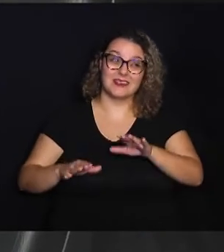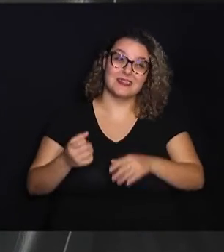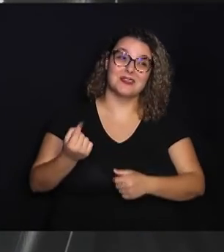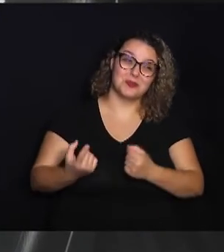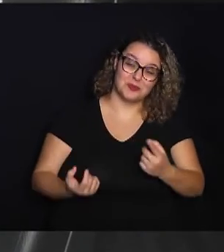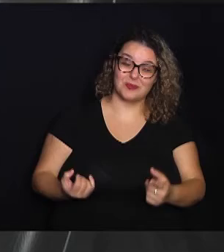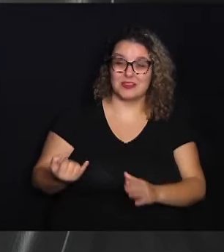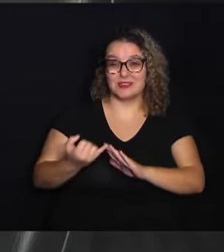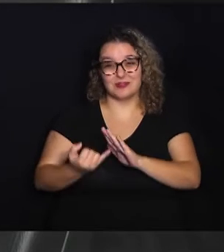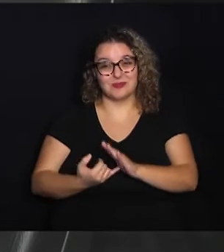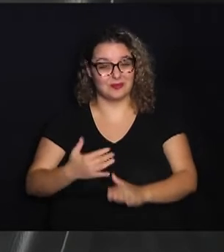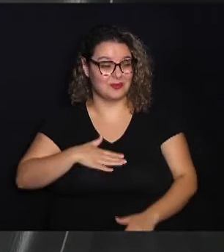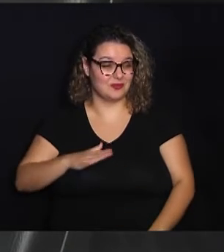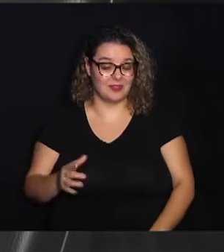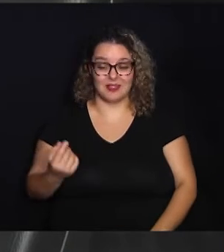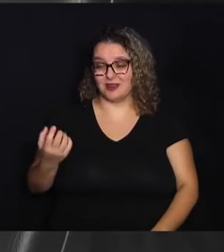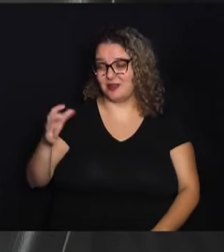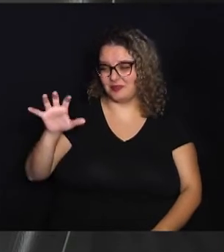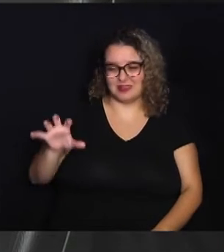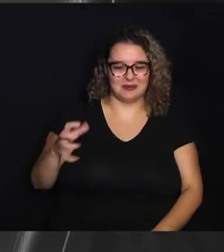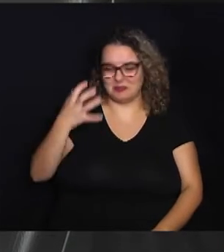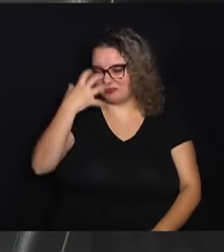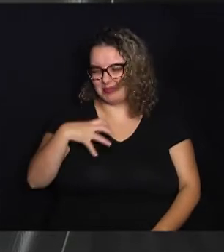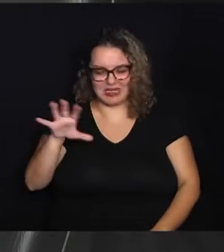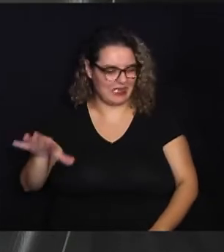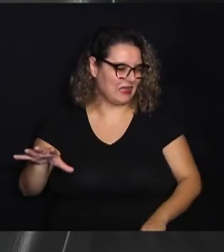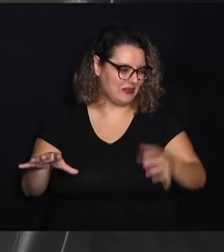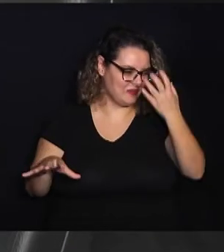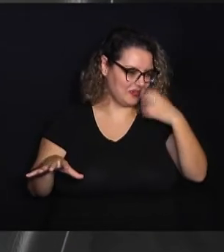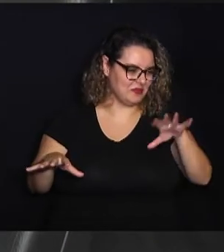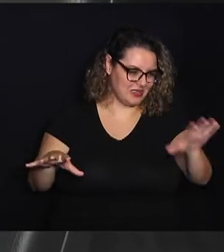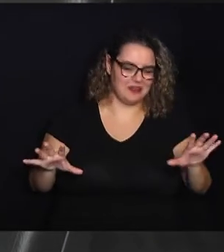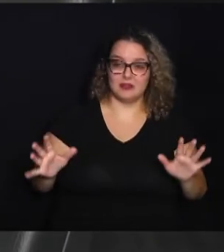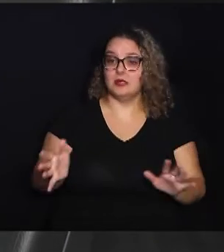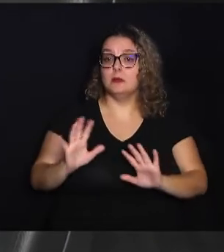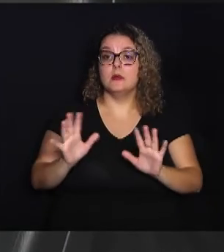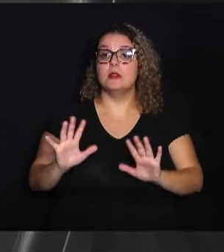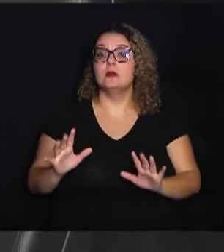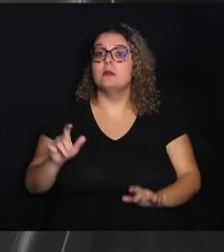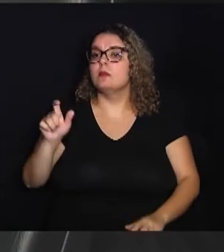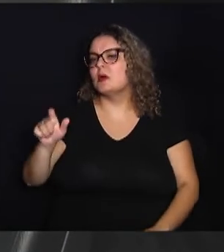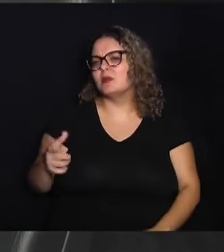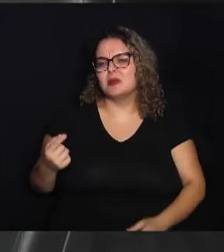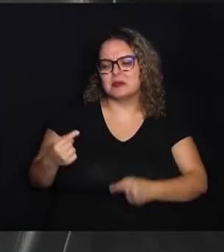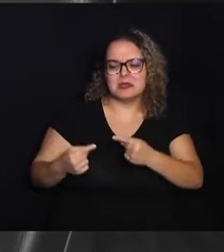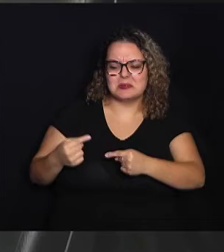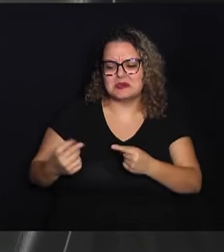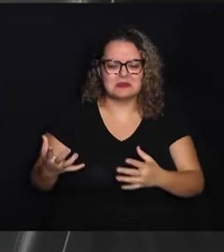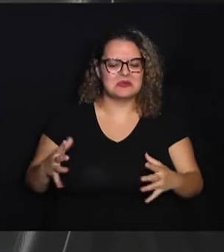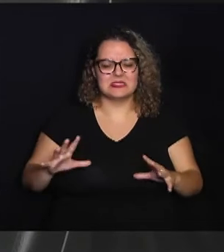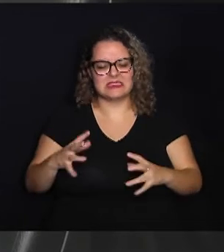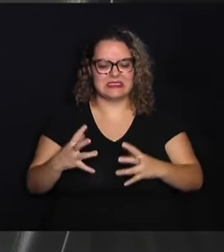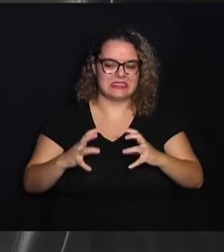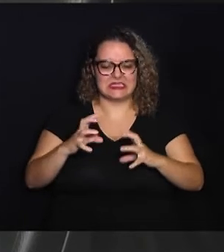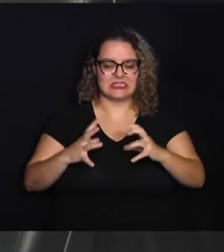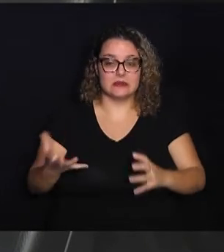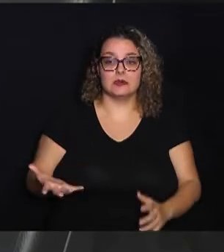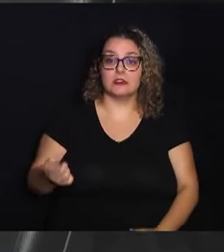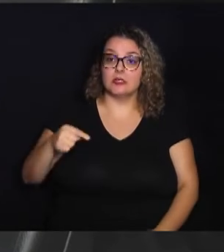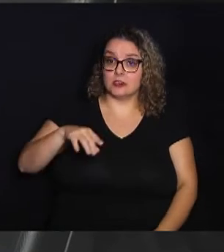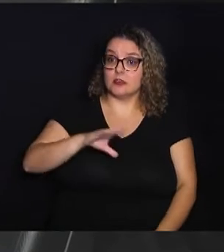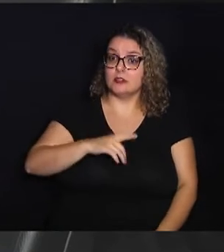né? Uma fica brava com a outra, e não é a instituição brava, mas é uma pessoa que às vezes discute uma com a outra. E aqui em Campinas